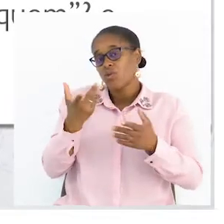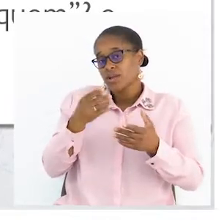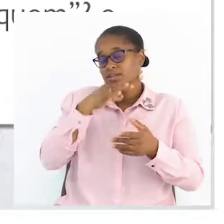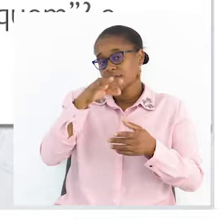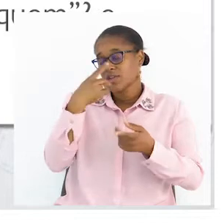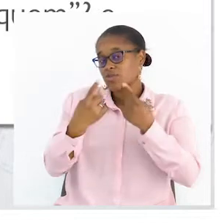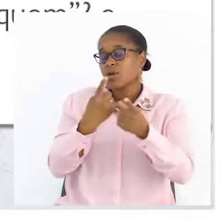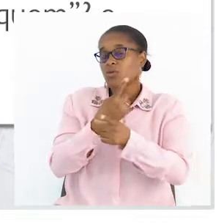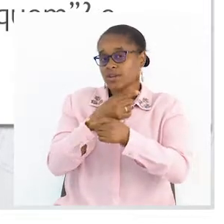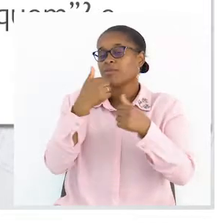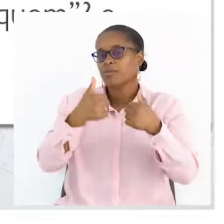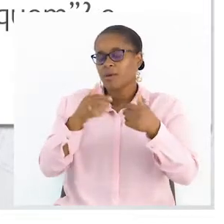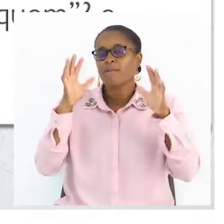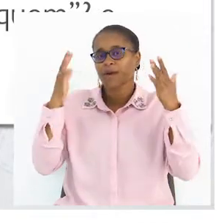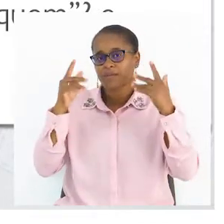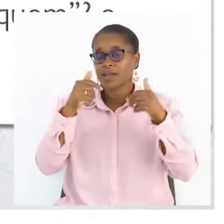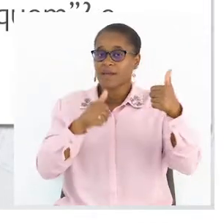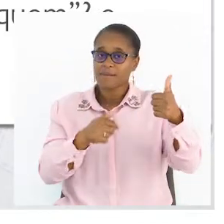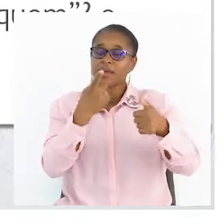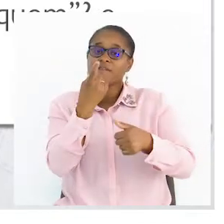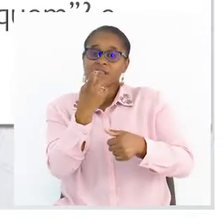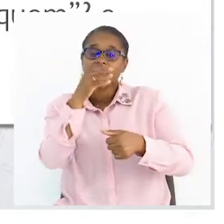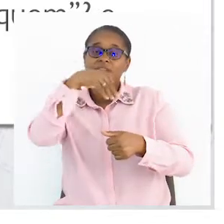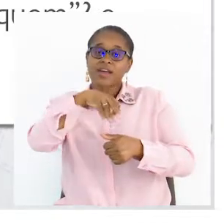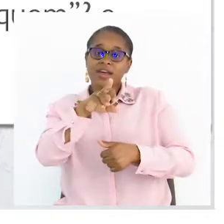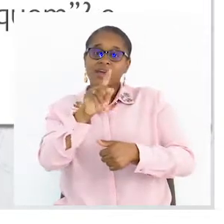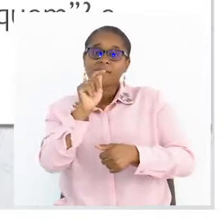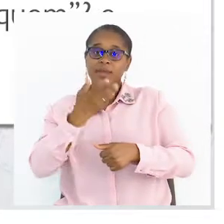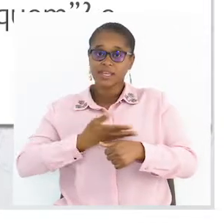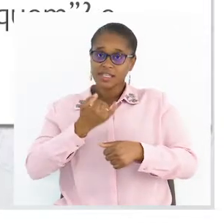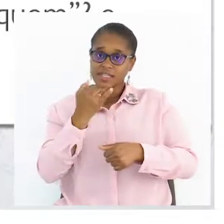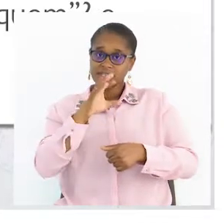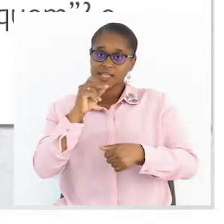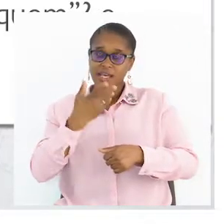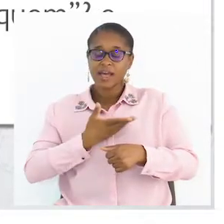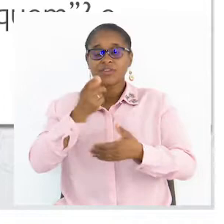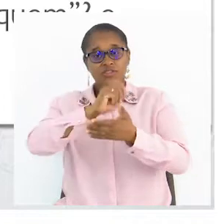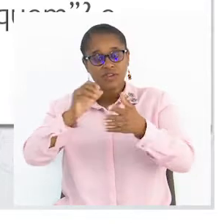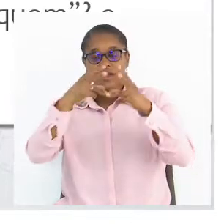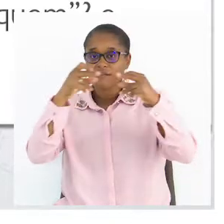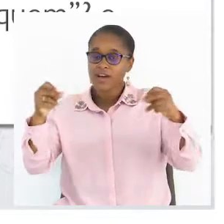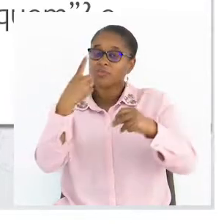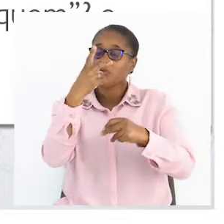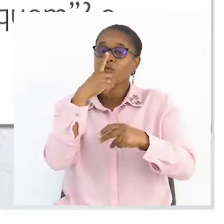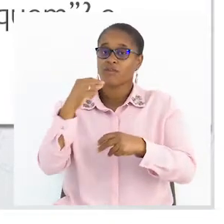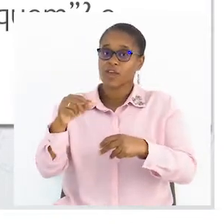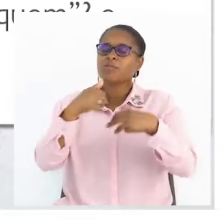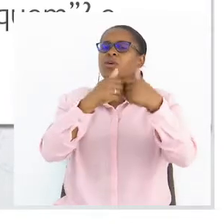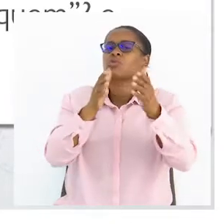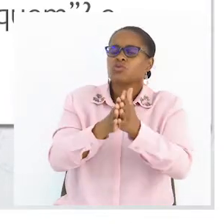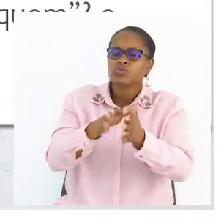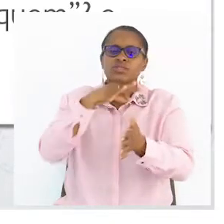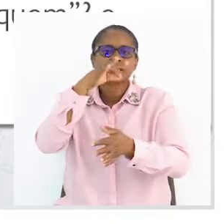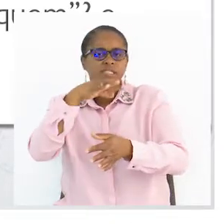parabéns. A linha B, faltava aqui o predicado. É representado na frase por um verbo. É tudo aquilo que se